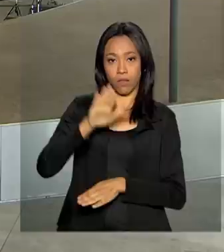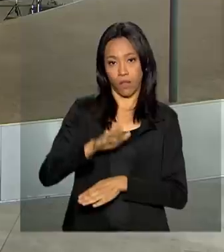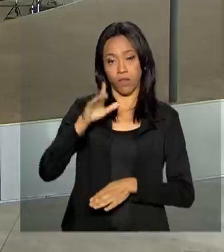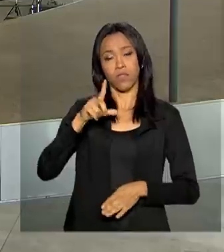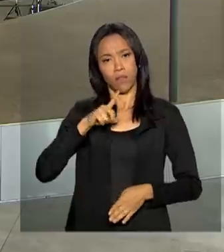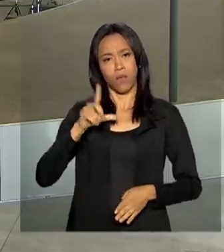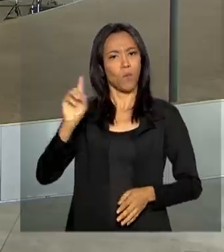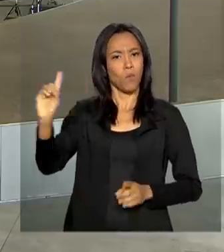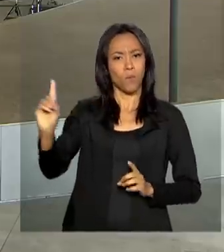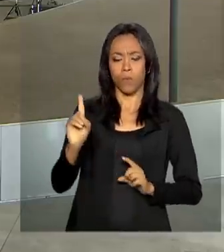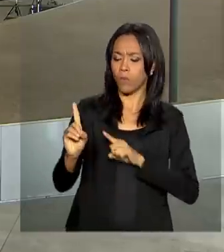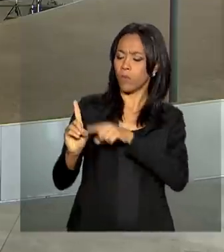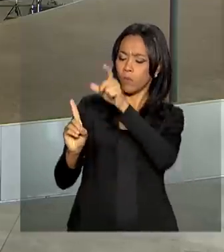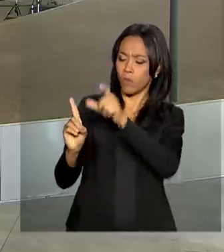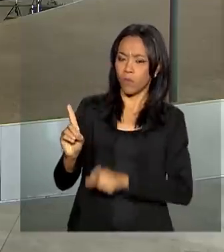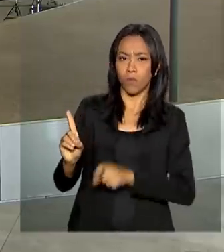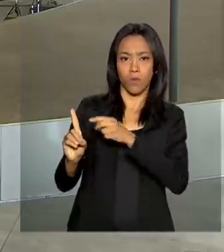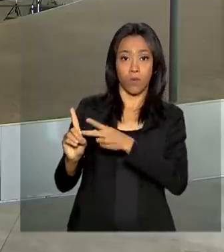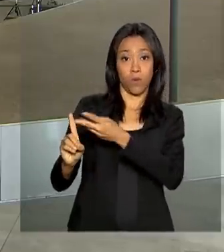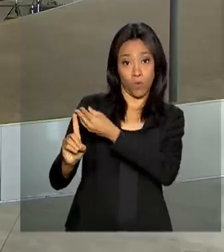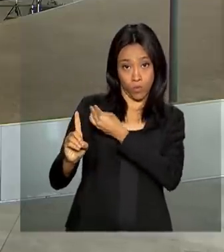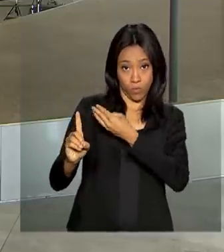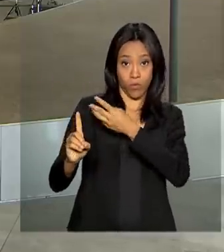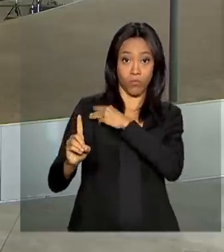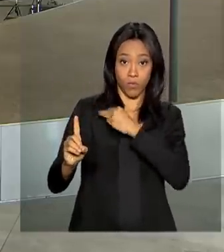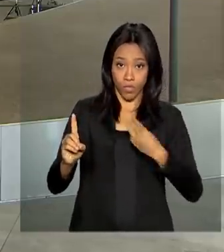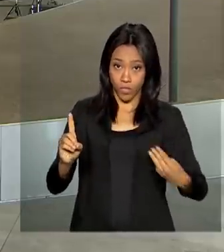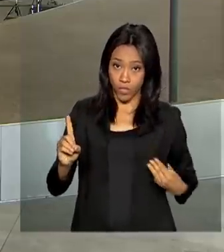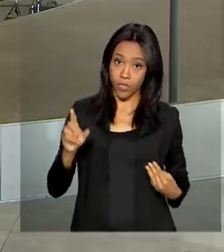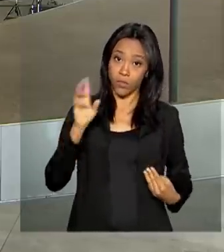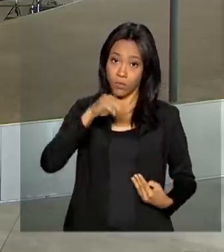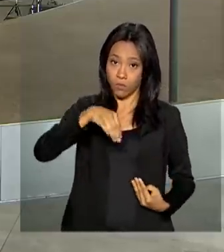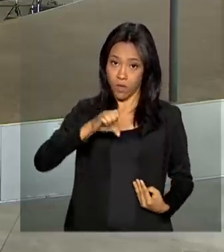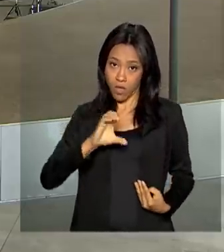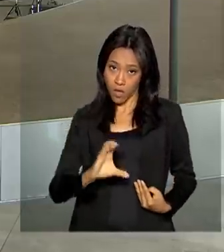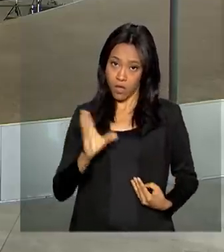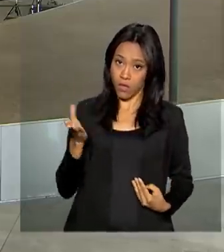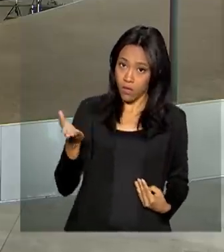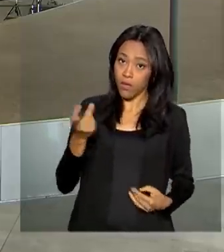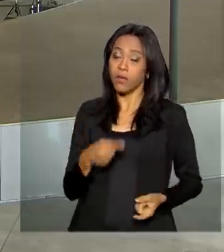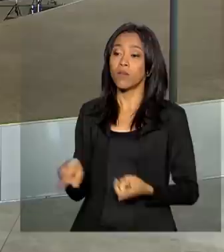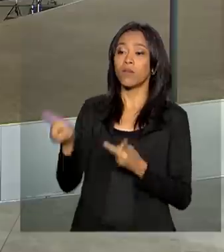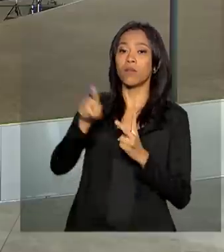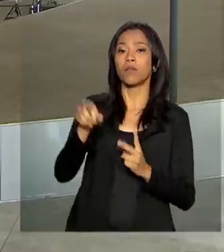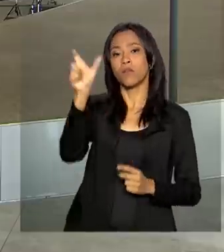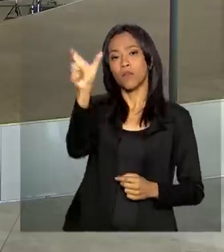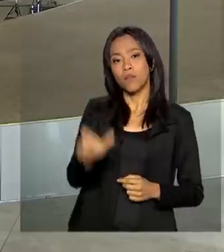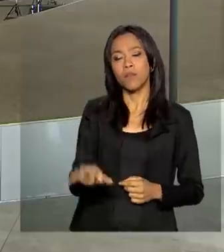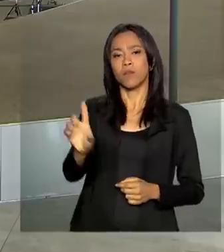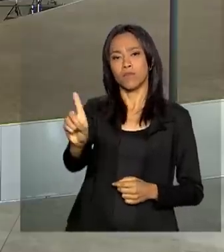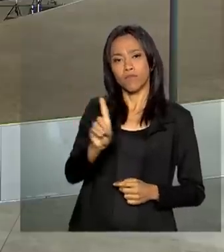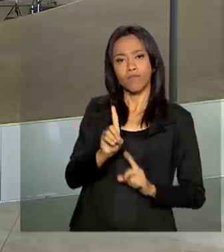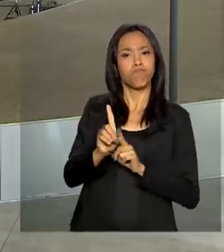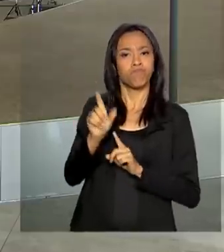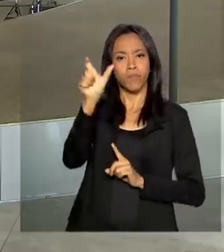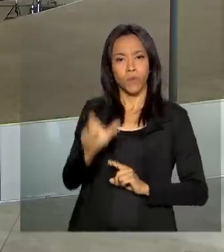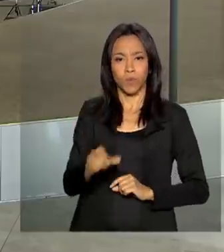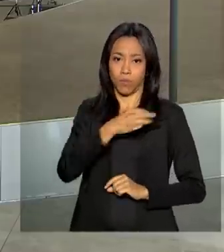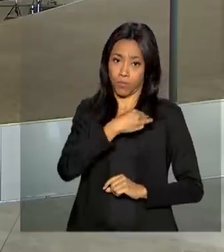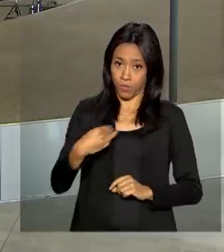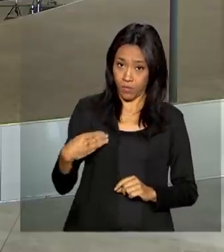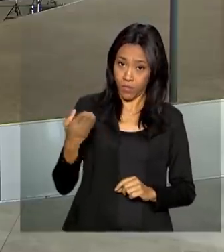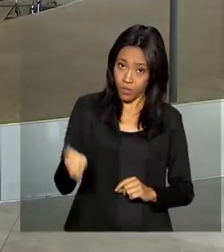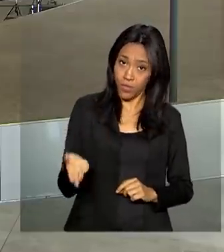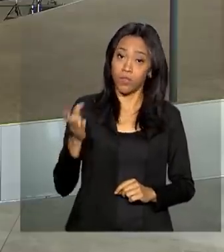Planalto o ministro da Educação, Abraham Weintraub, e também o ministro do Desenvolvimento Regional, Gustavo Canuto.